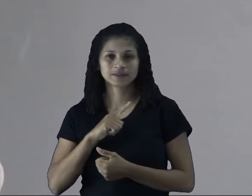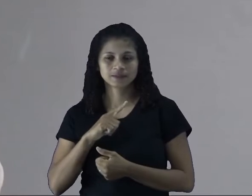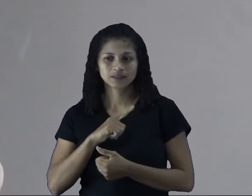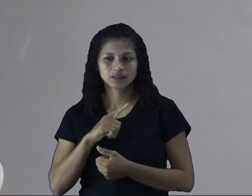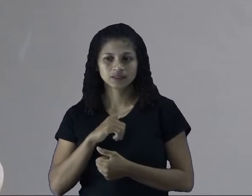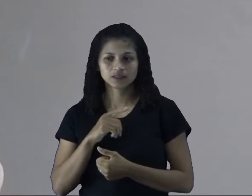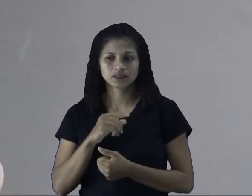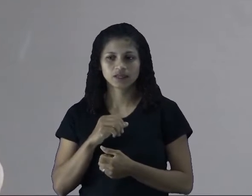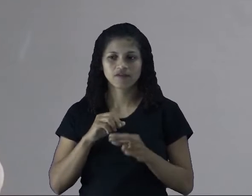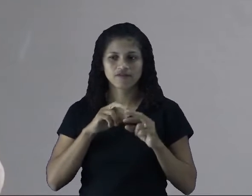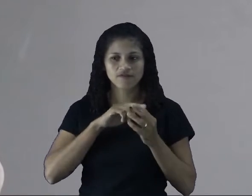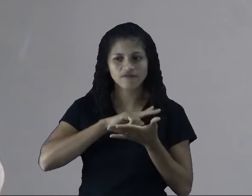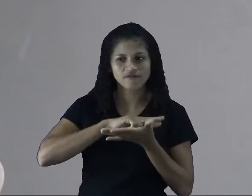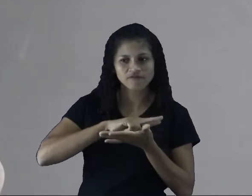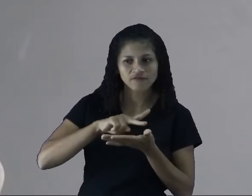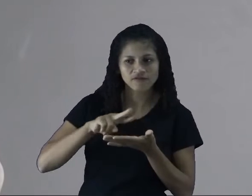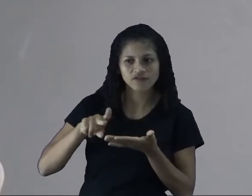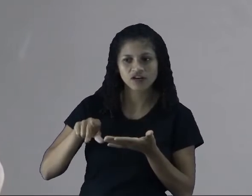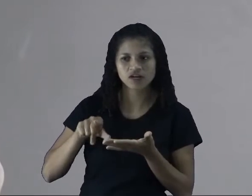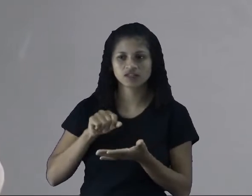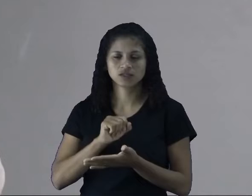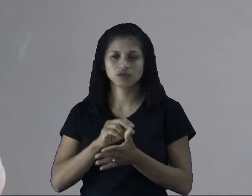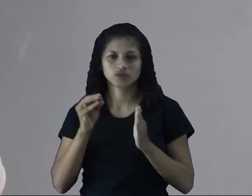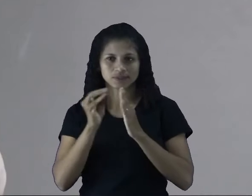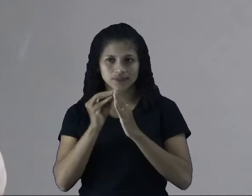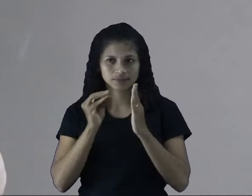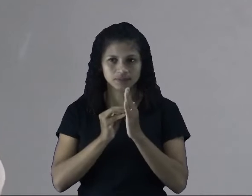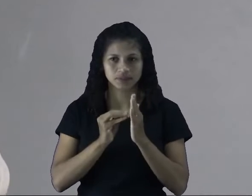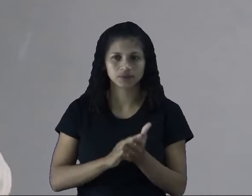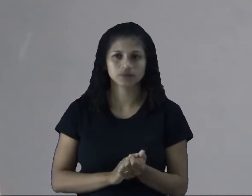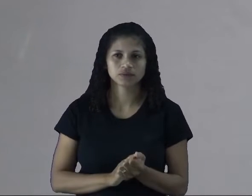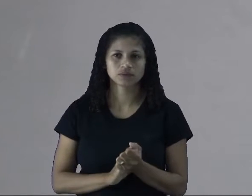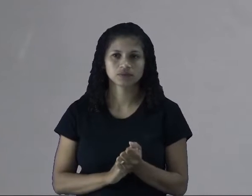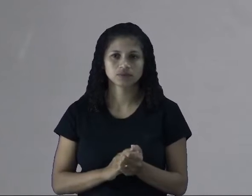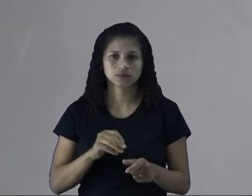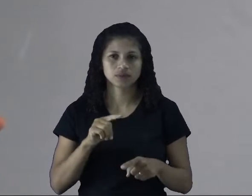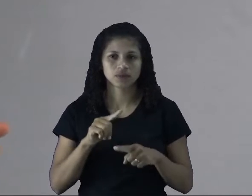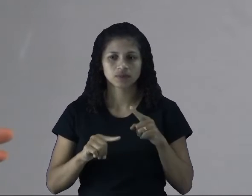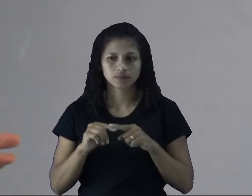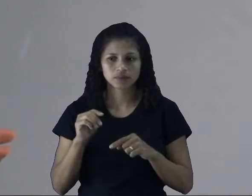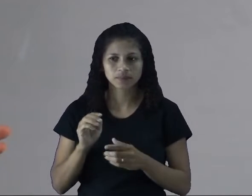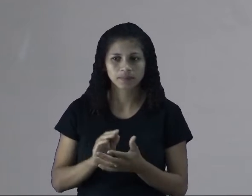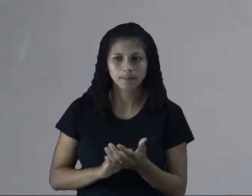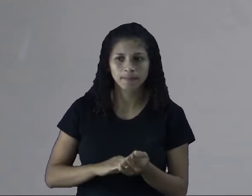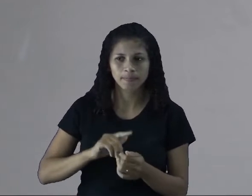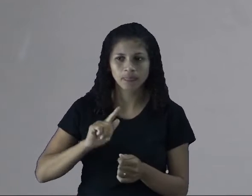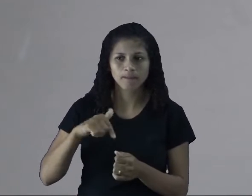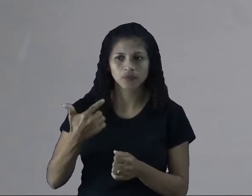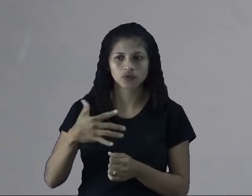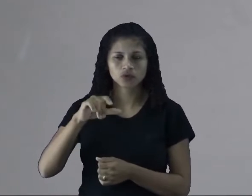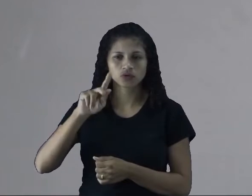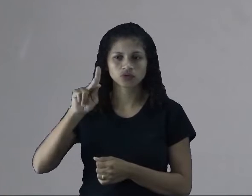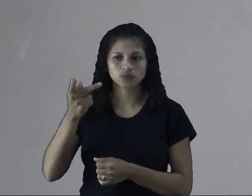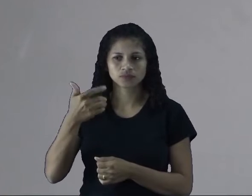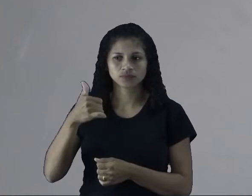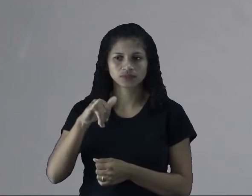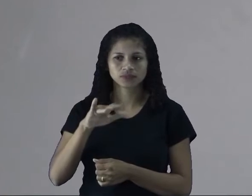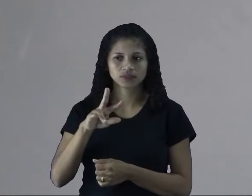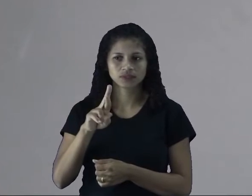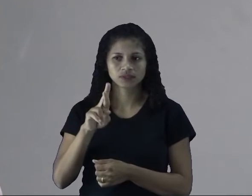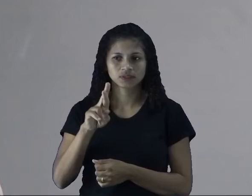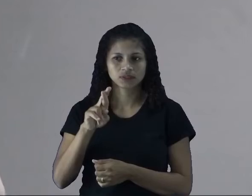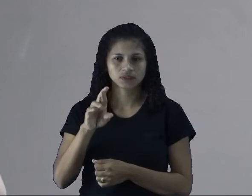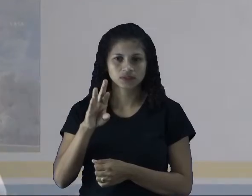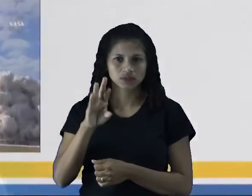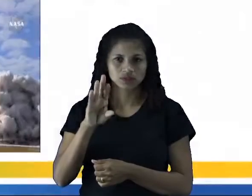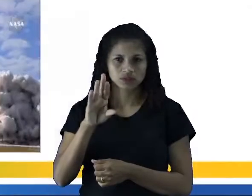atualmente foi descoberto o oganesson. O nosso próximo elemento é o hidrogênio. O hidrogênio, ele fica